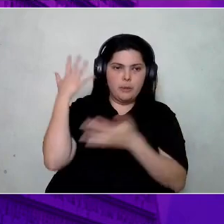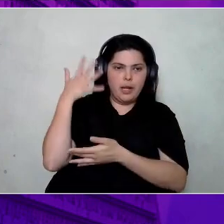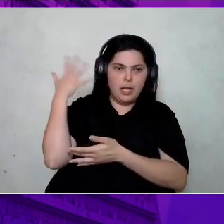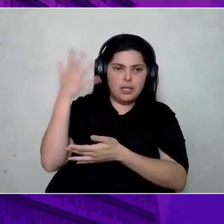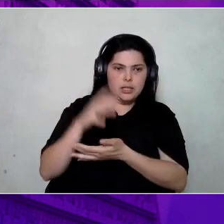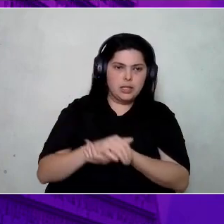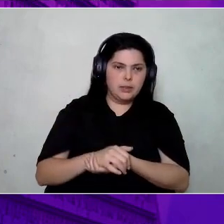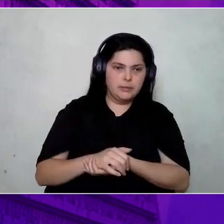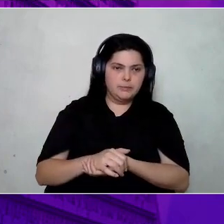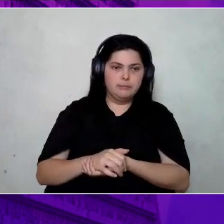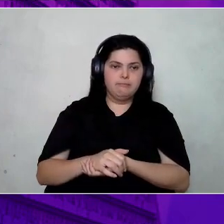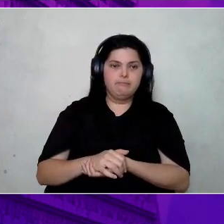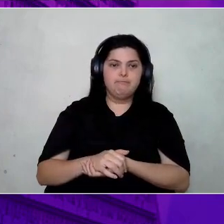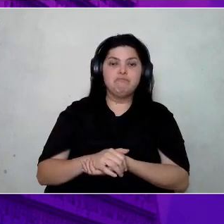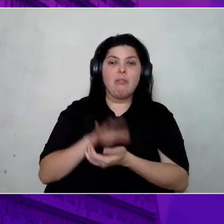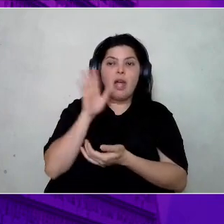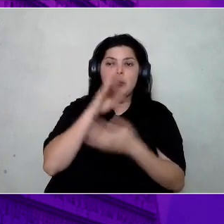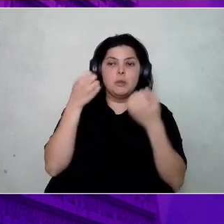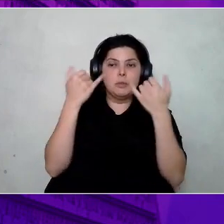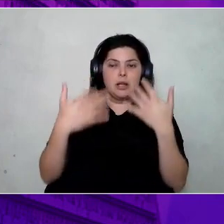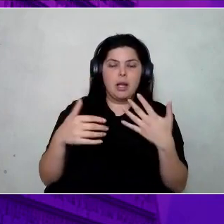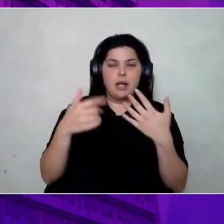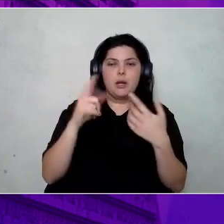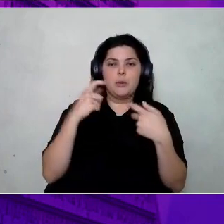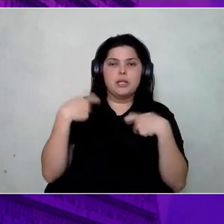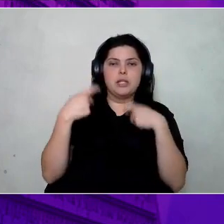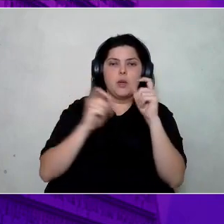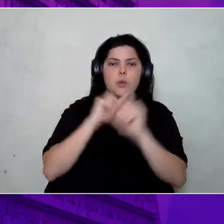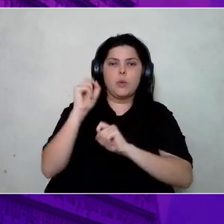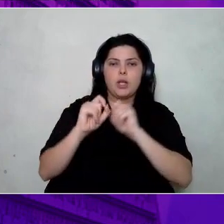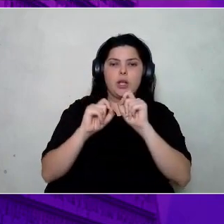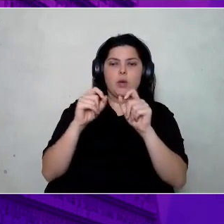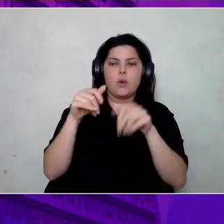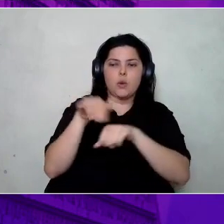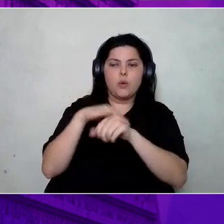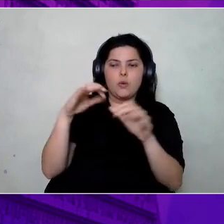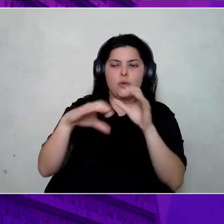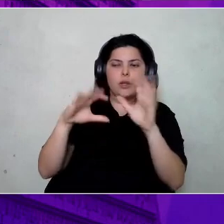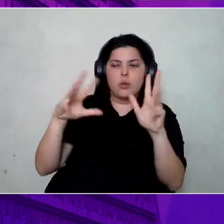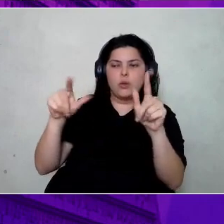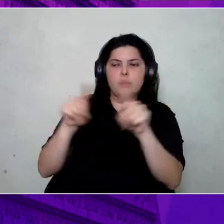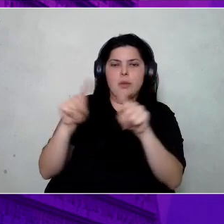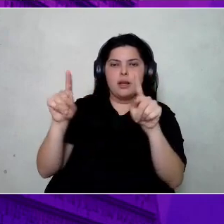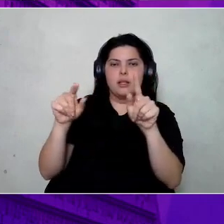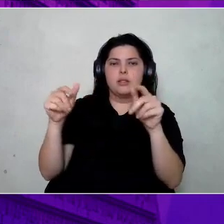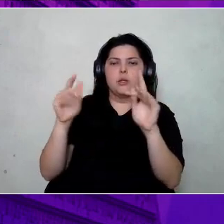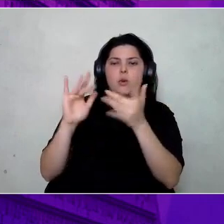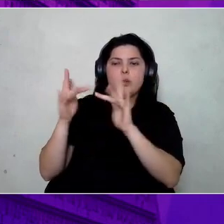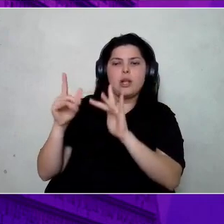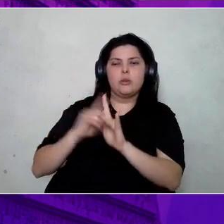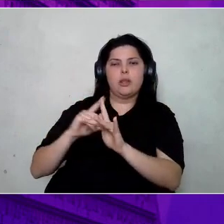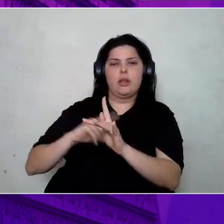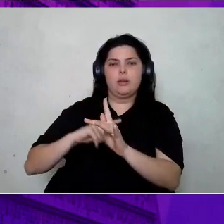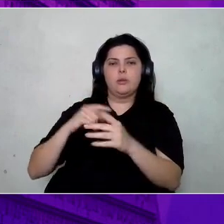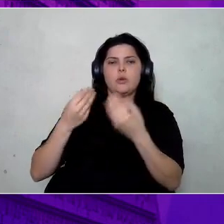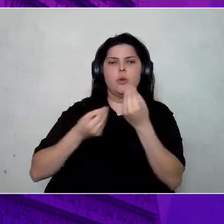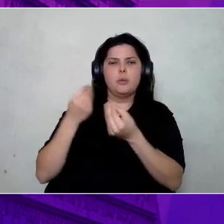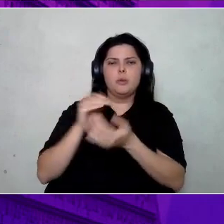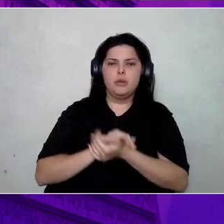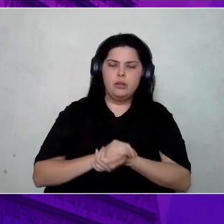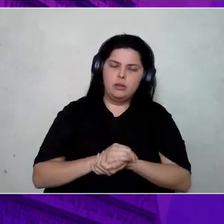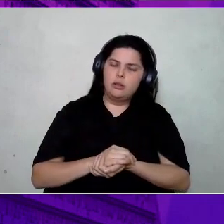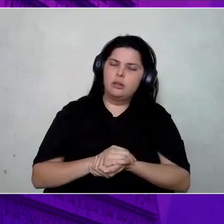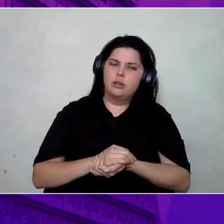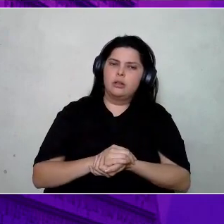rápida, sem precisar, talvez, falar com todo mundo, mas falar com todo mundo ao mesmo tempo, né? Como que é isso? Então,